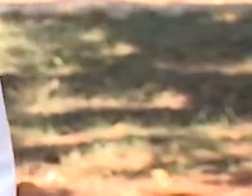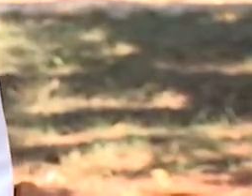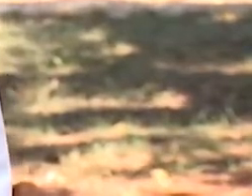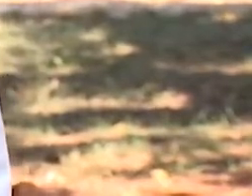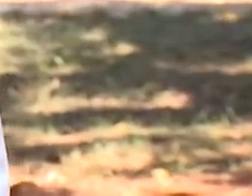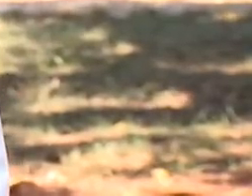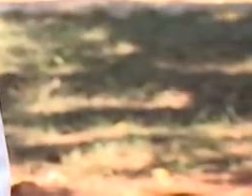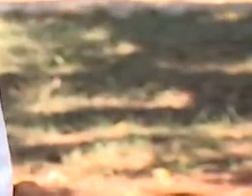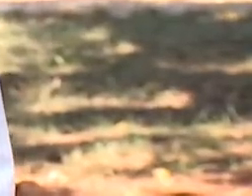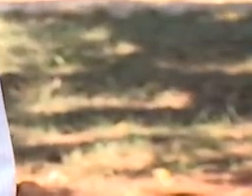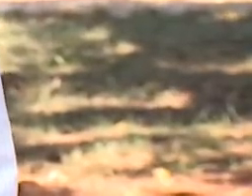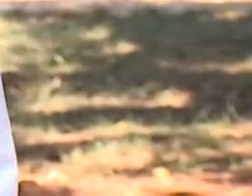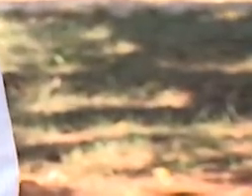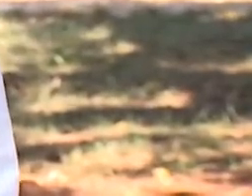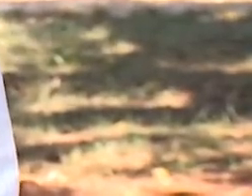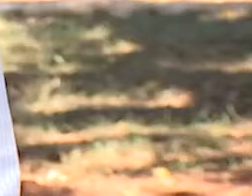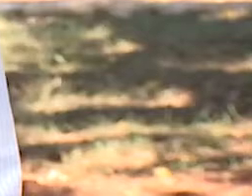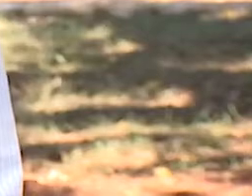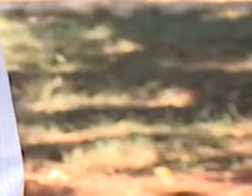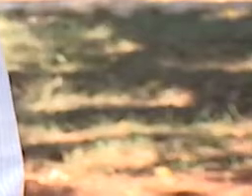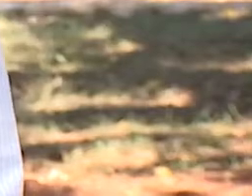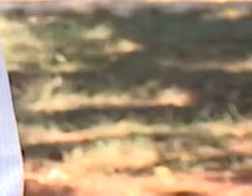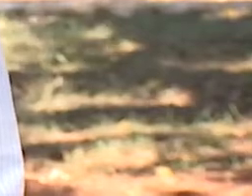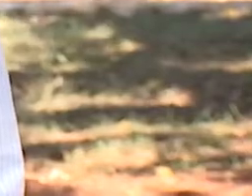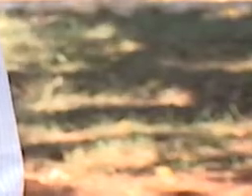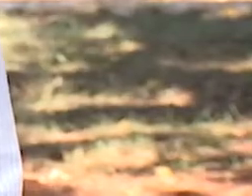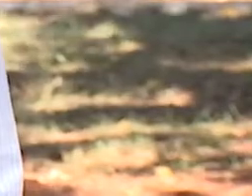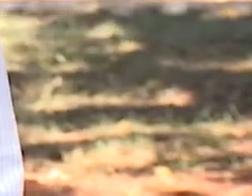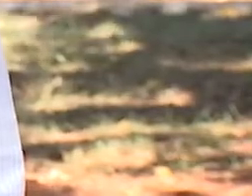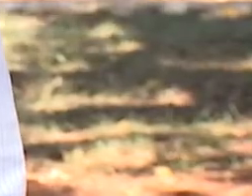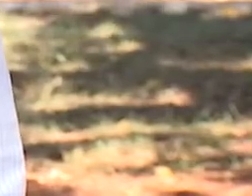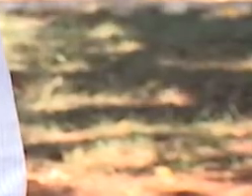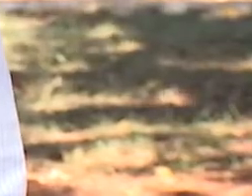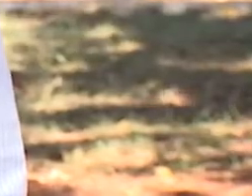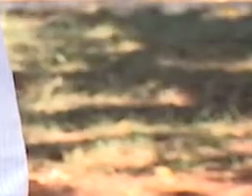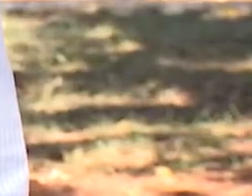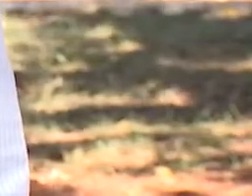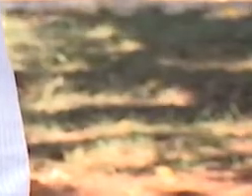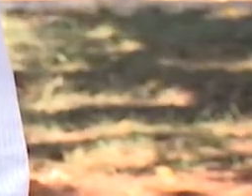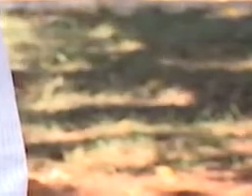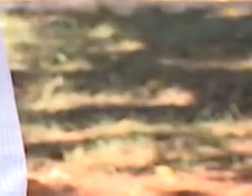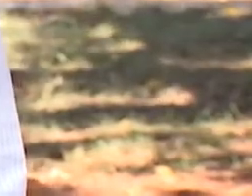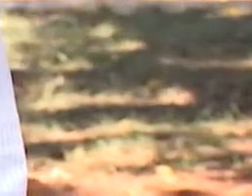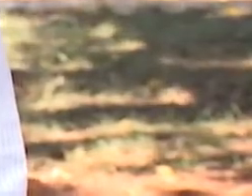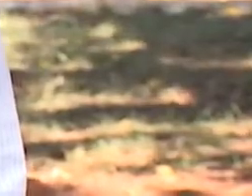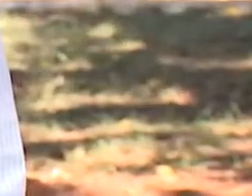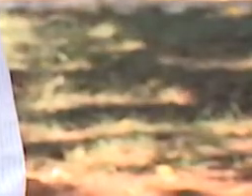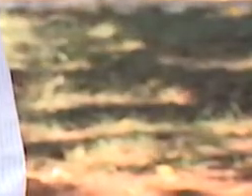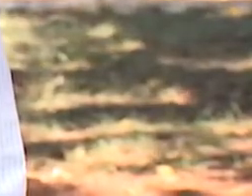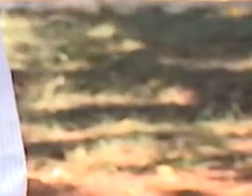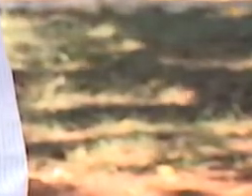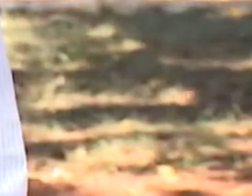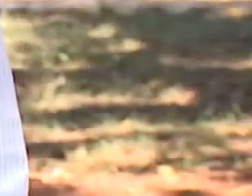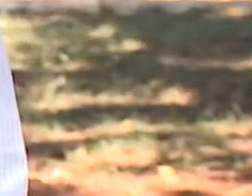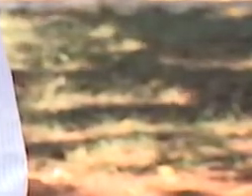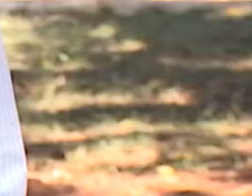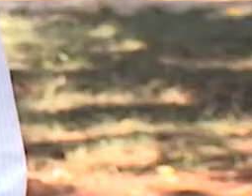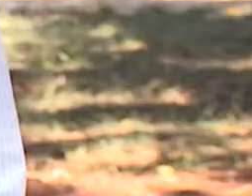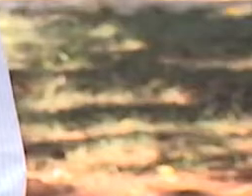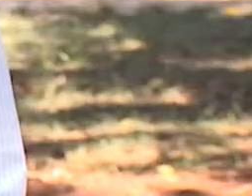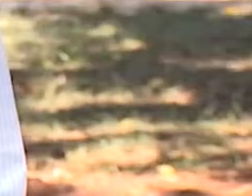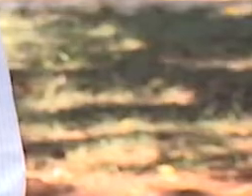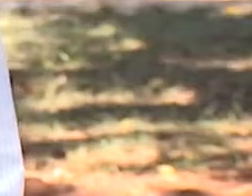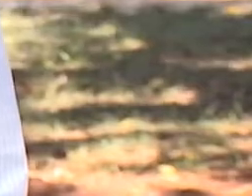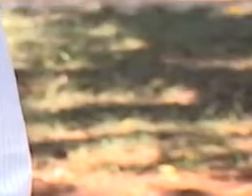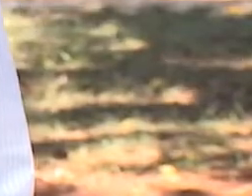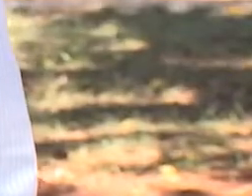que a logosofia me ensina a realizar. Eu preciso desse elemento chave que faz com que tudo